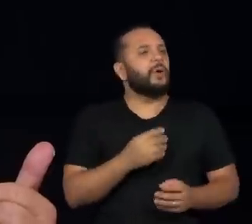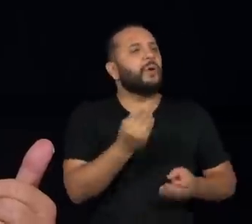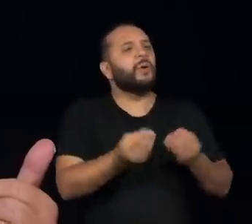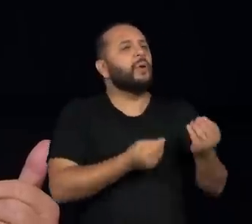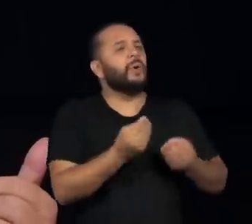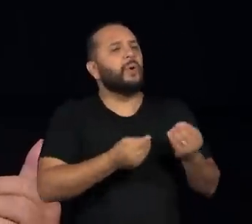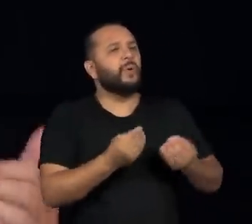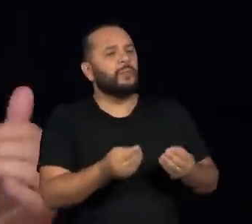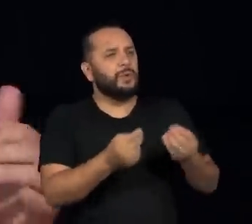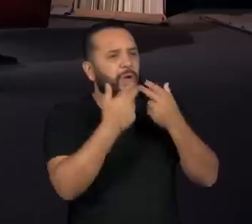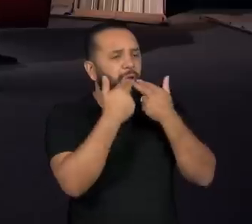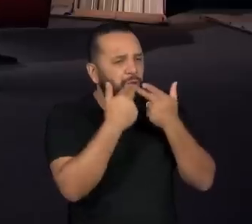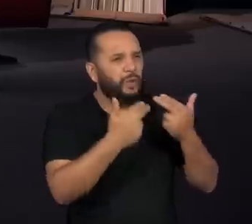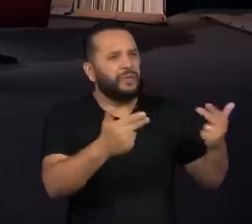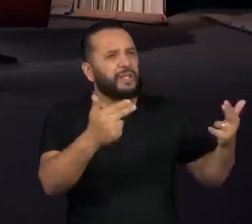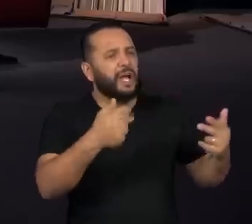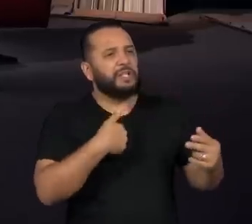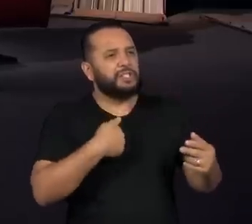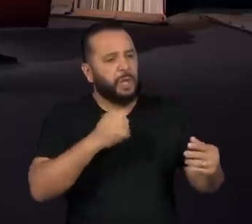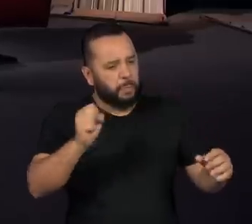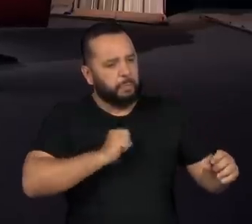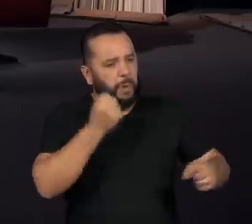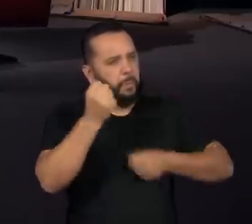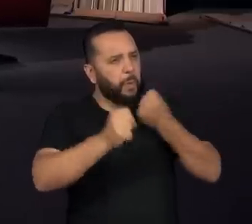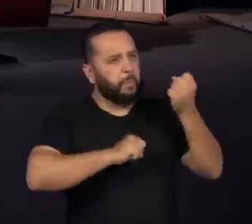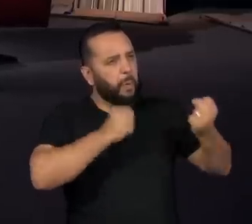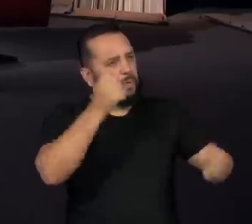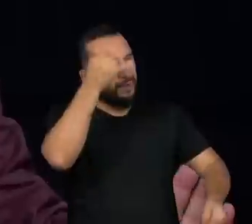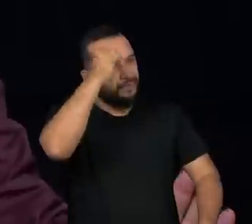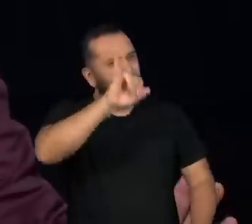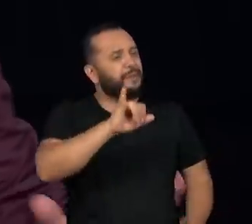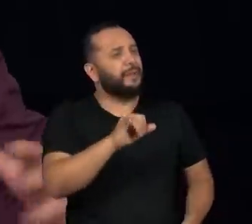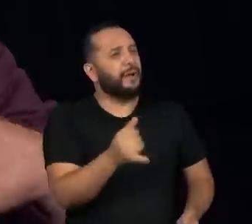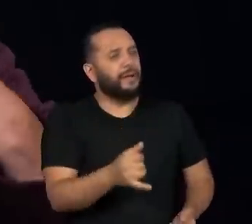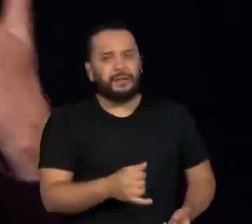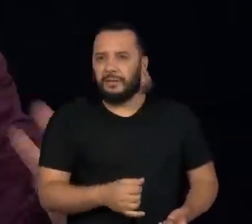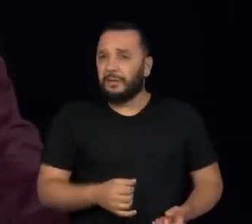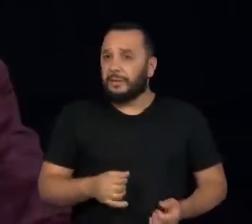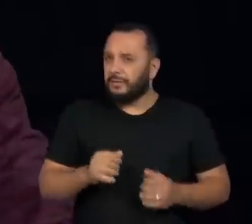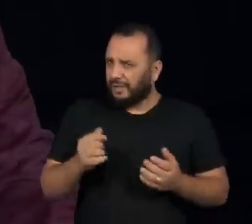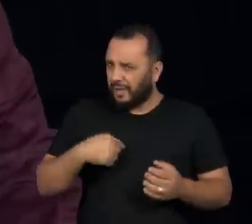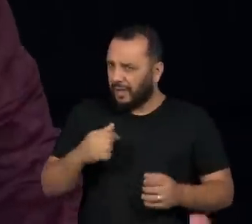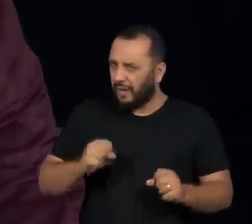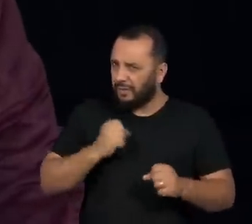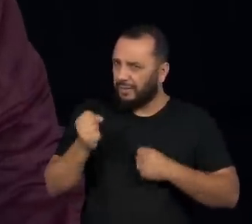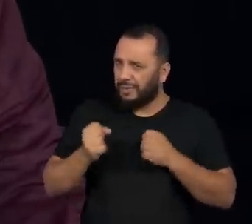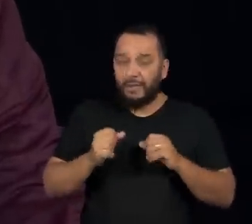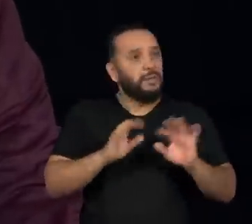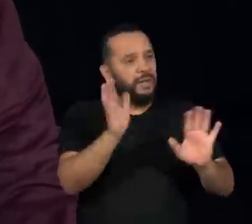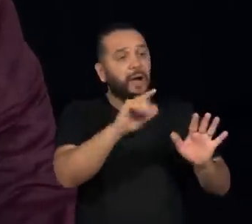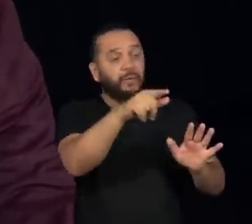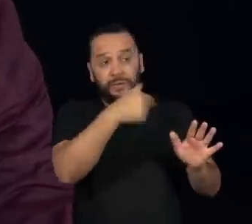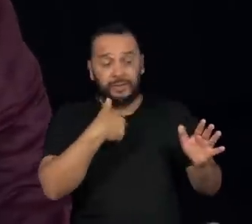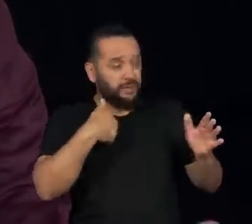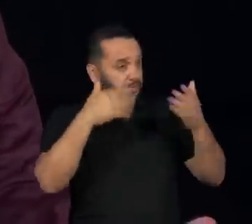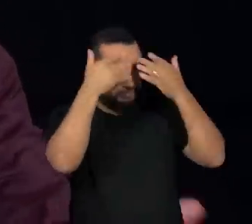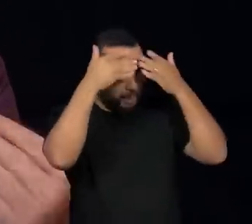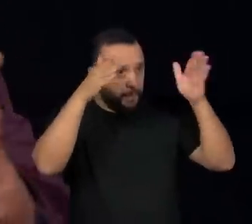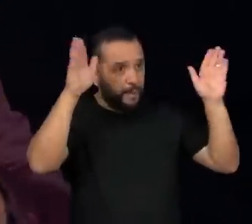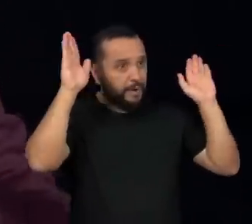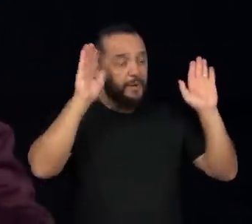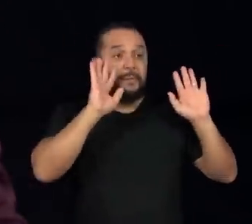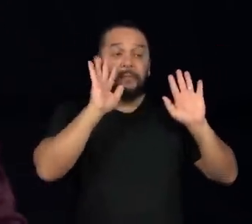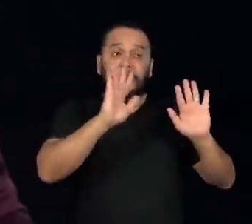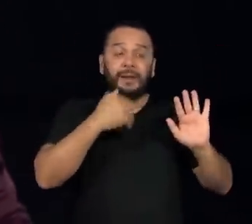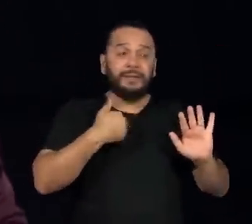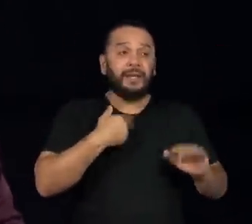com essas novidades não não pelo contrário eu acho que você tem uma visão muito livre sobre tudo isso mas